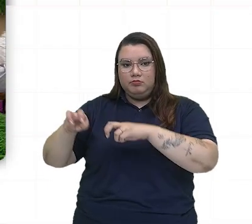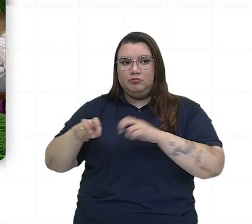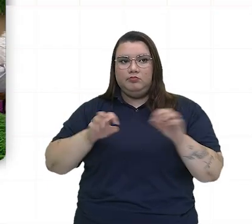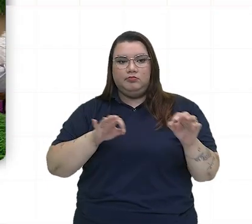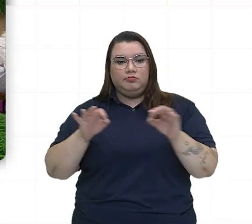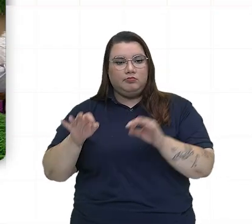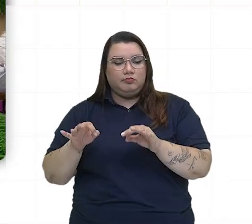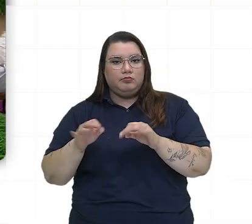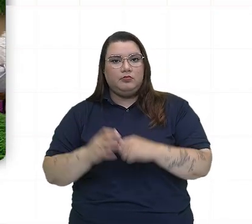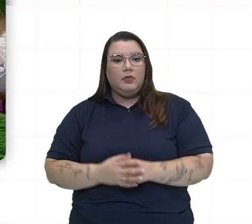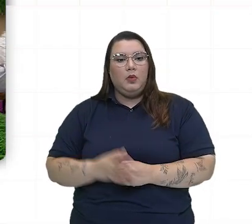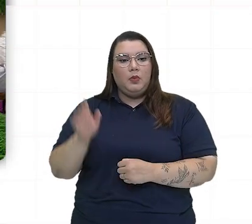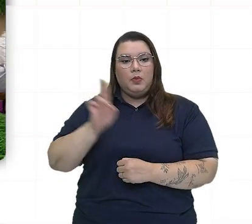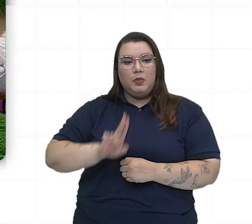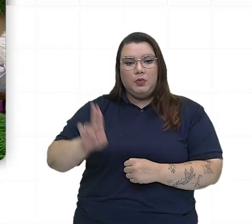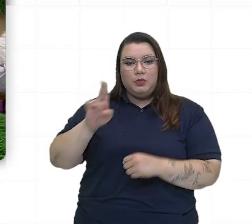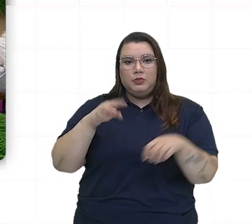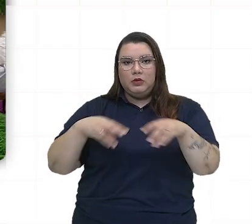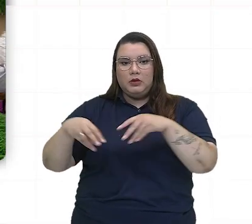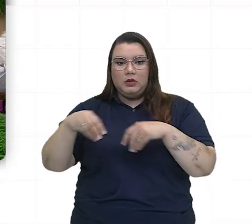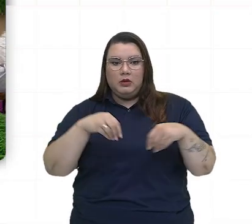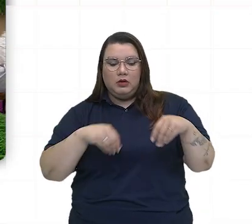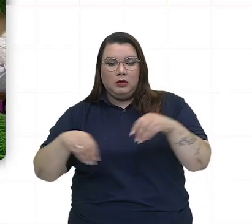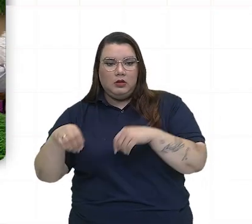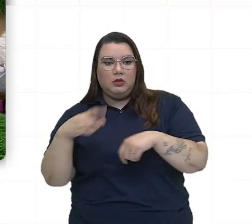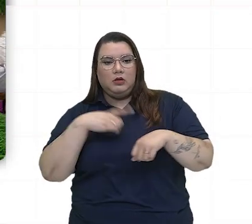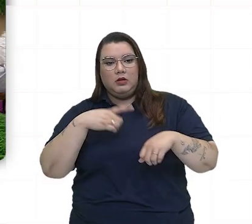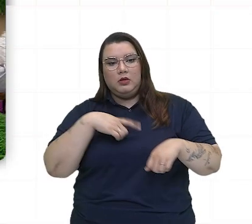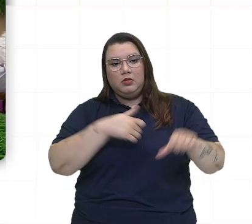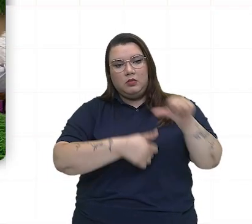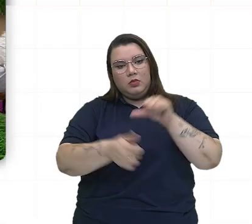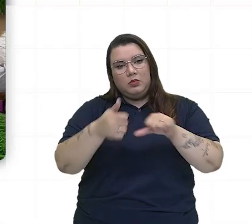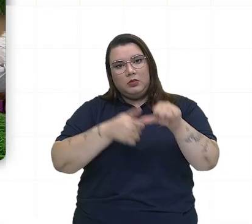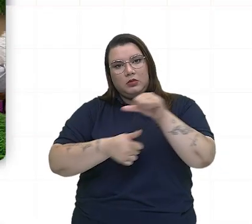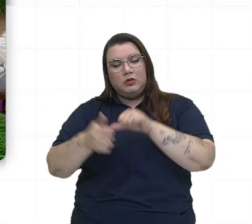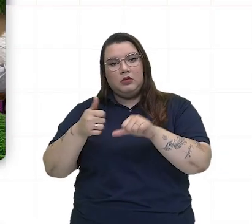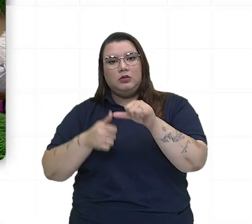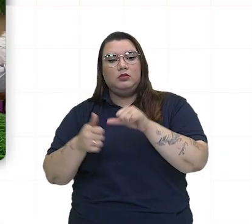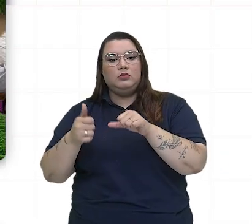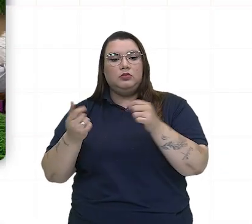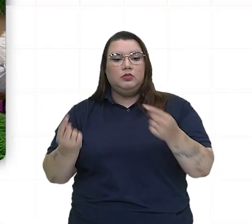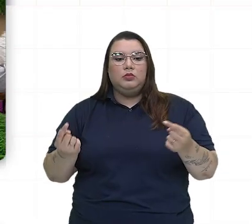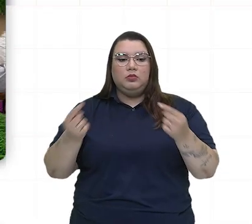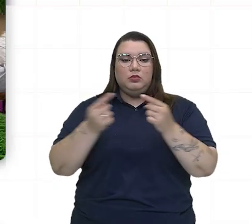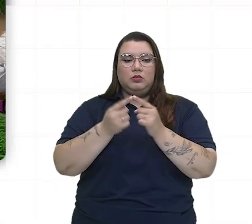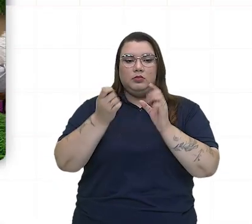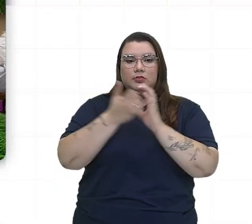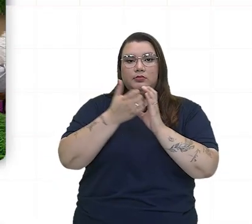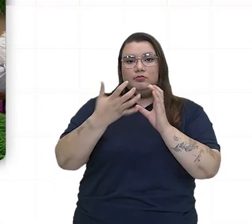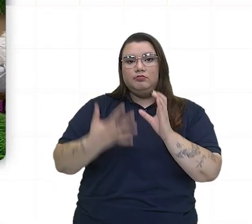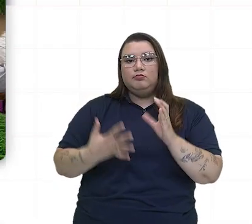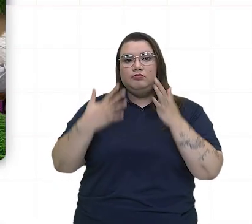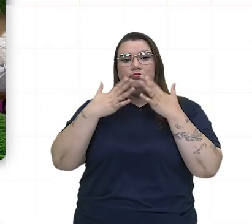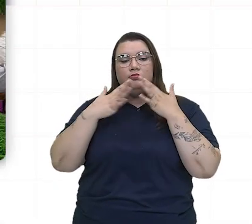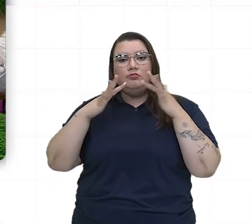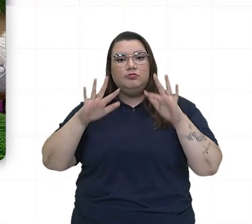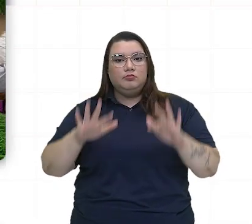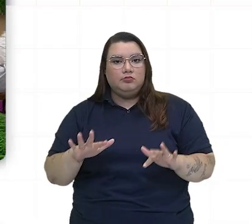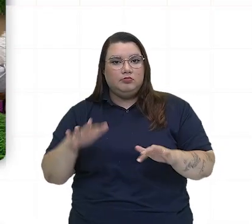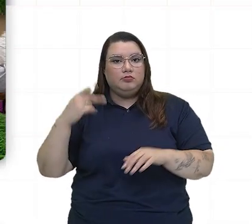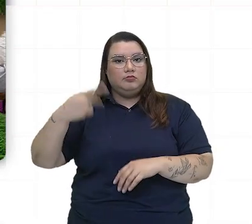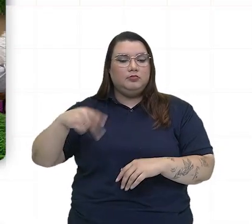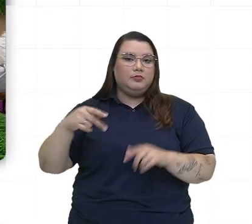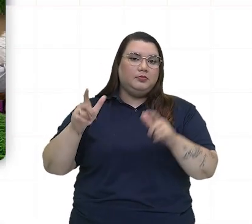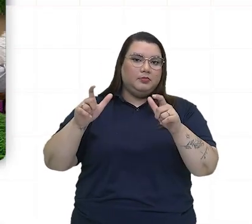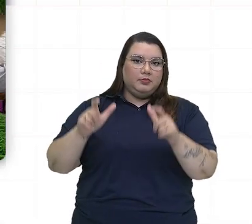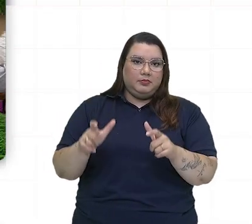agrícolas. Então, o uso do solo, ele vai ser alterado de acordo com as